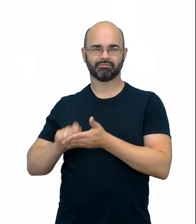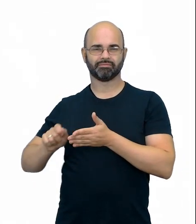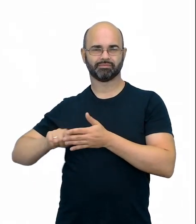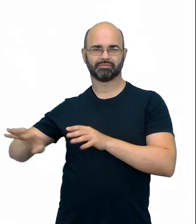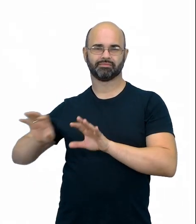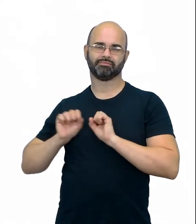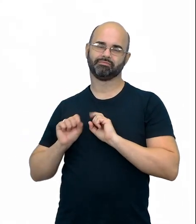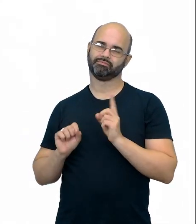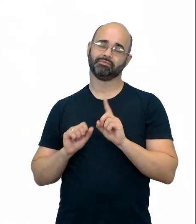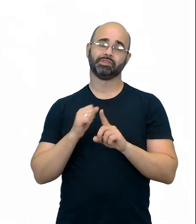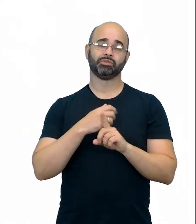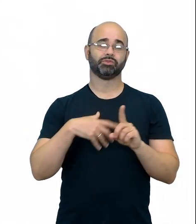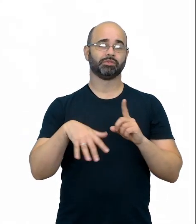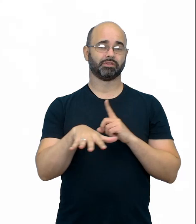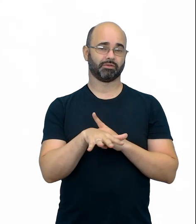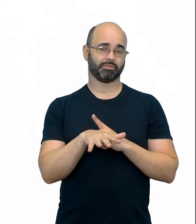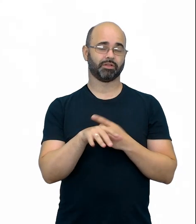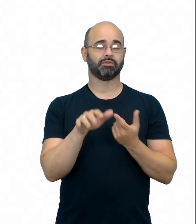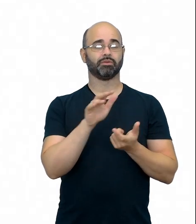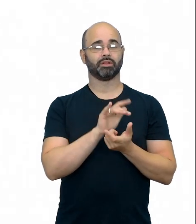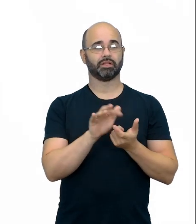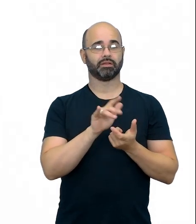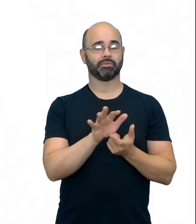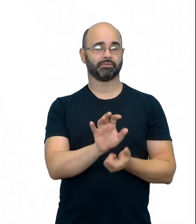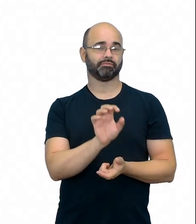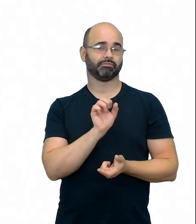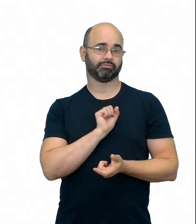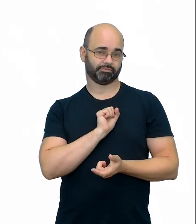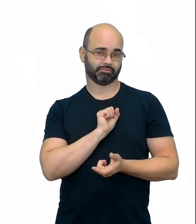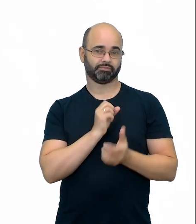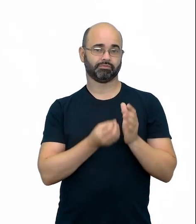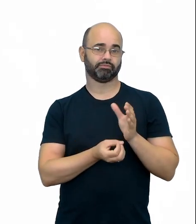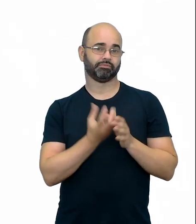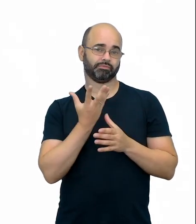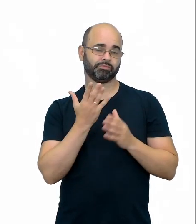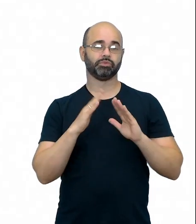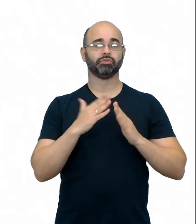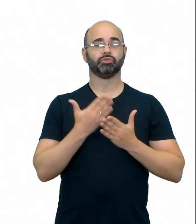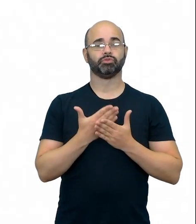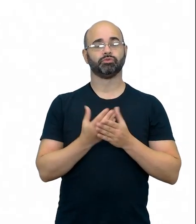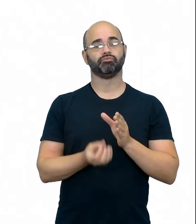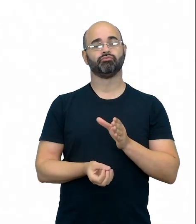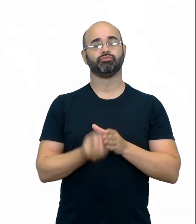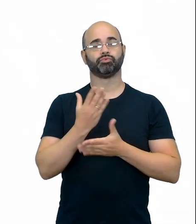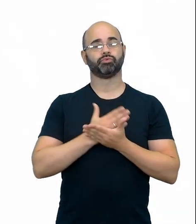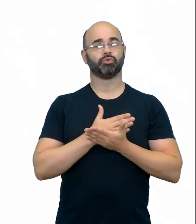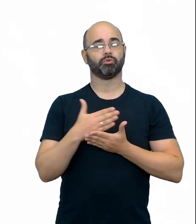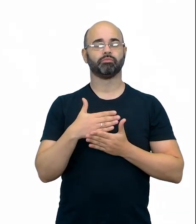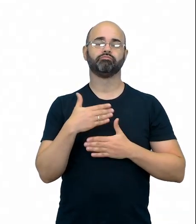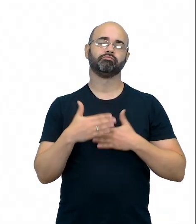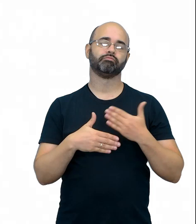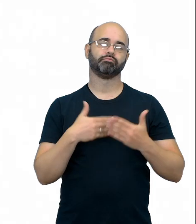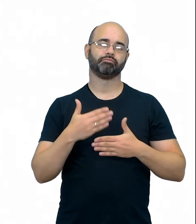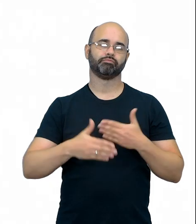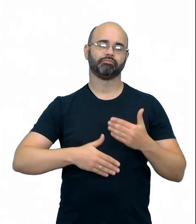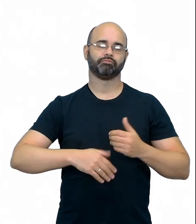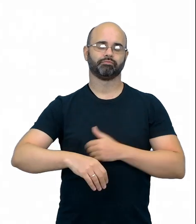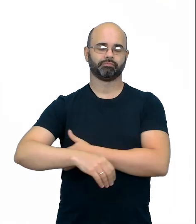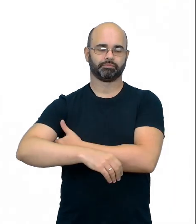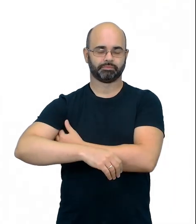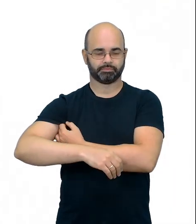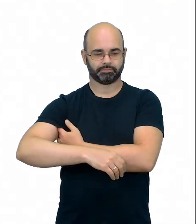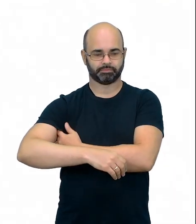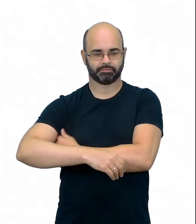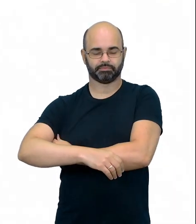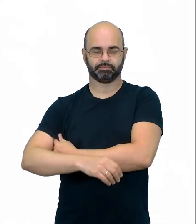letramentos sociais que surgem e se desenvolvem à margem da escola, não precisando, por isso, serem